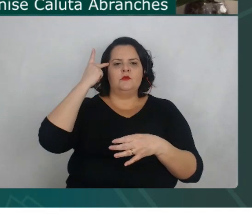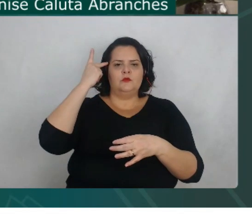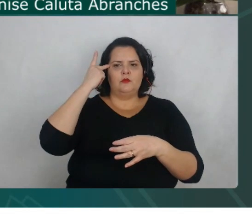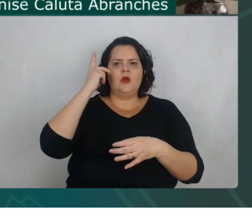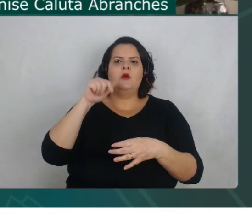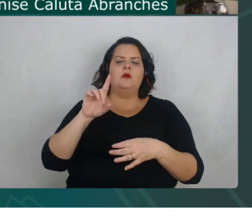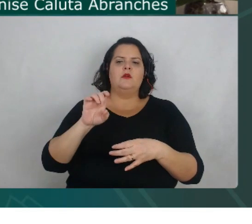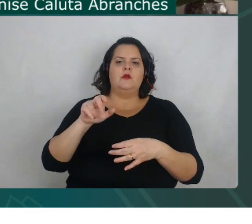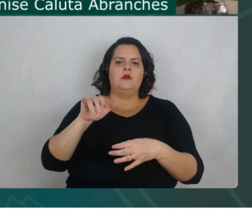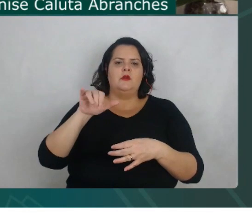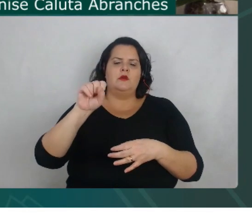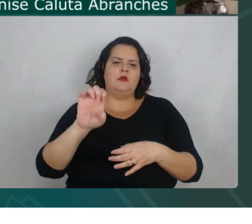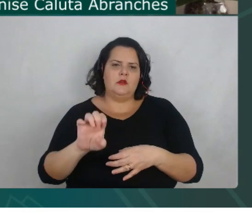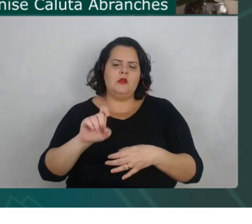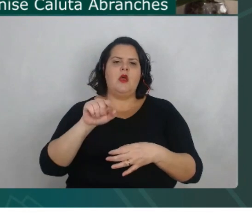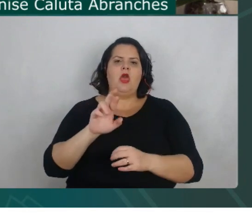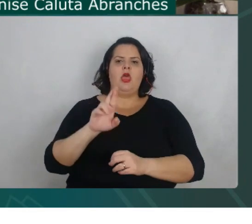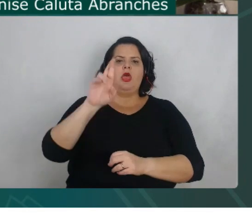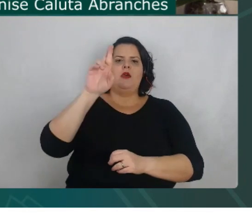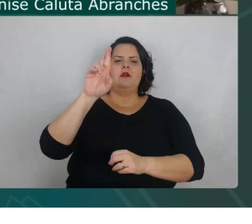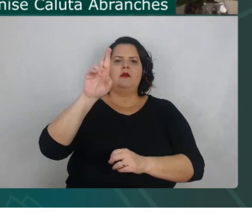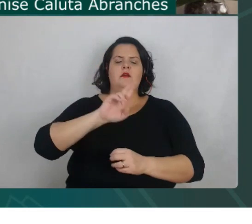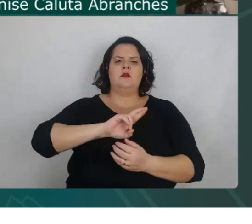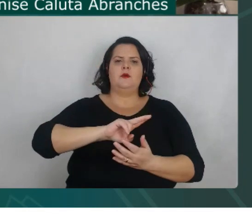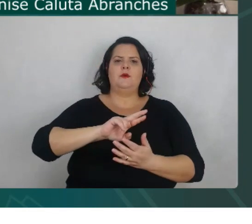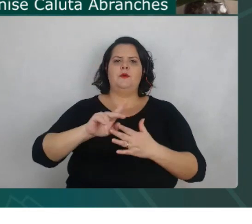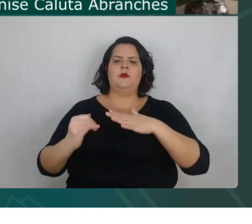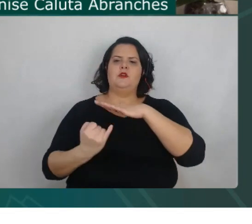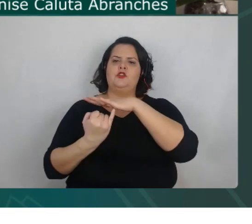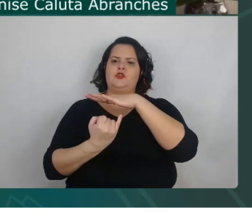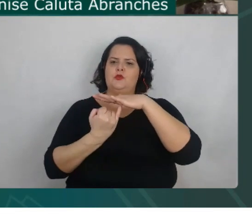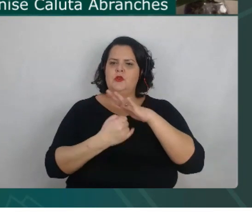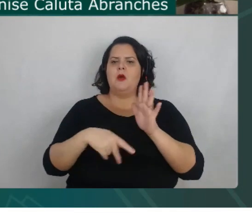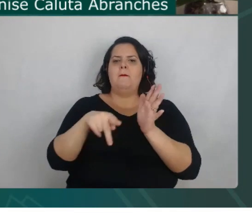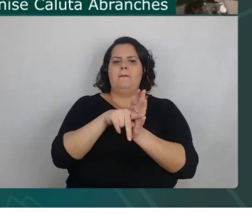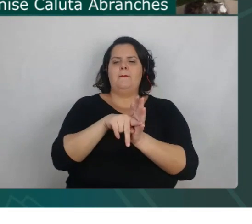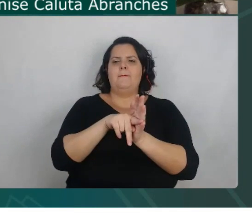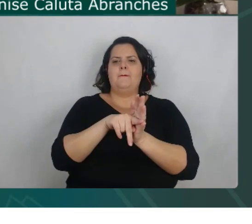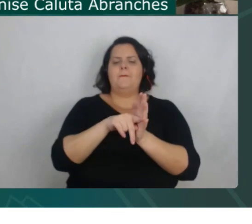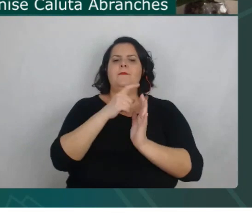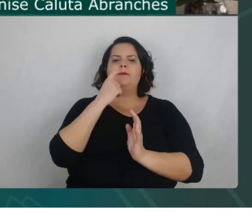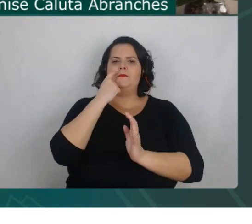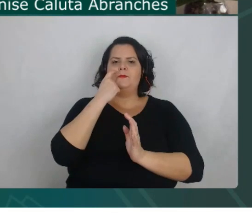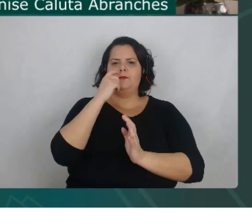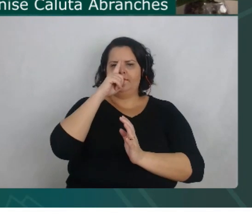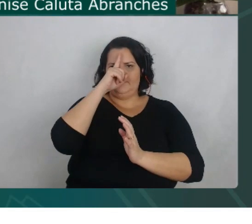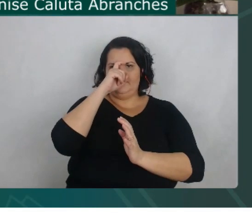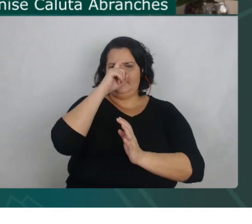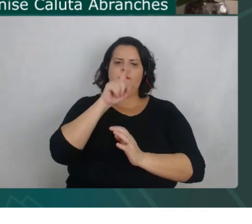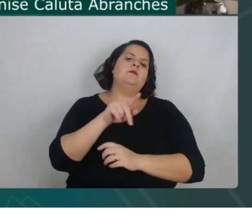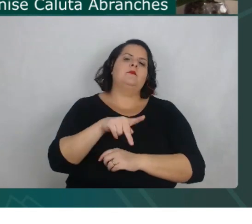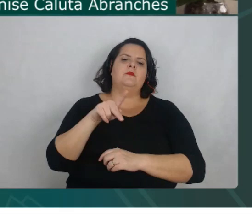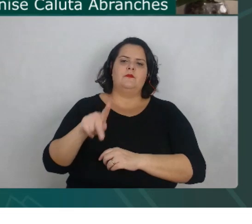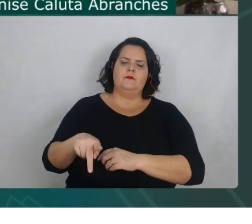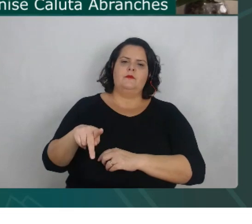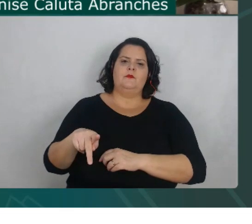representante de várias entidades relacionadas à odontologia hospitalar, professora da disciplina de